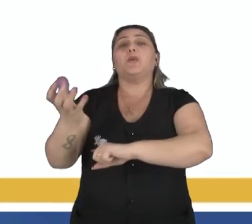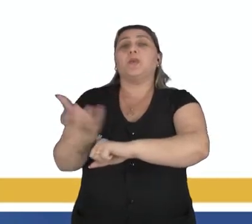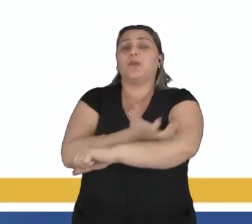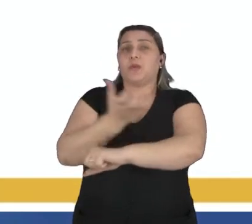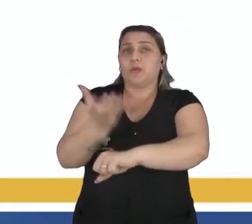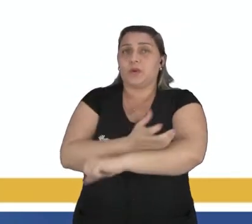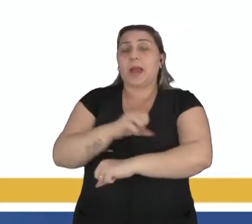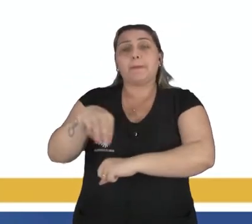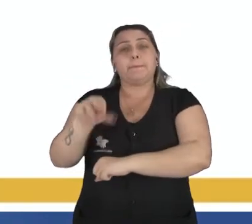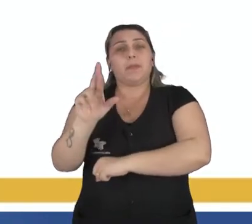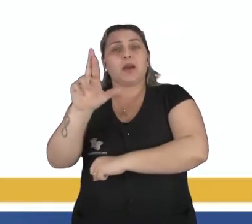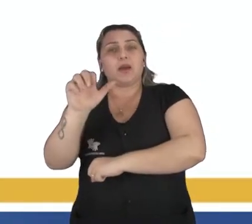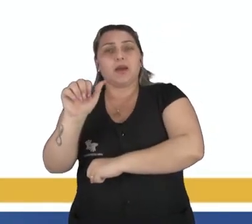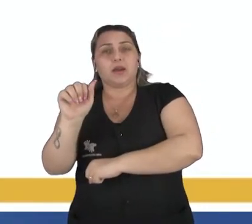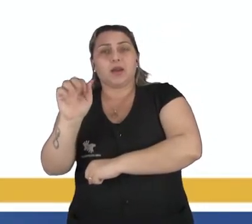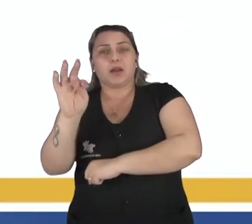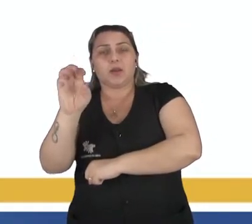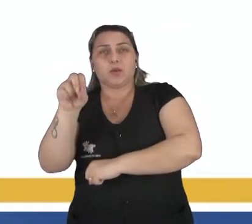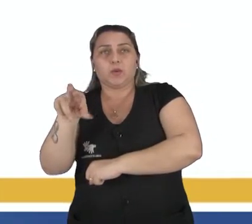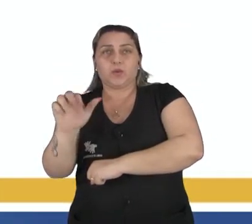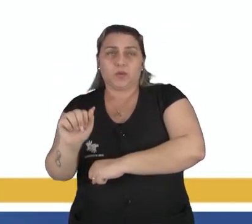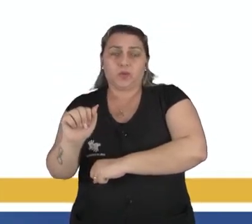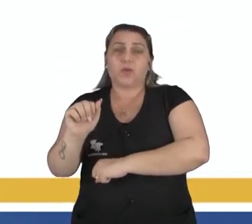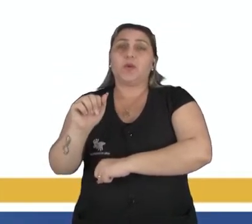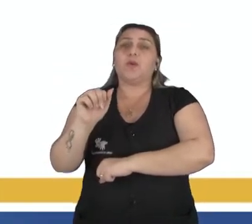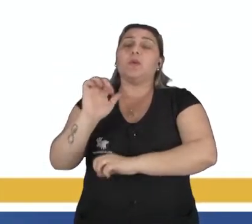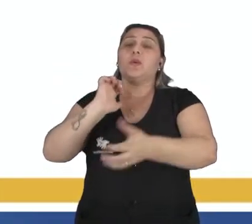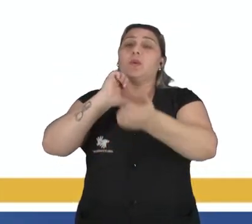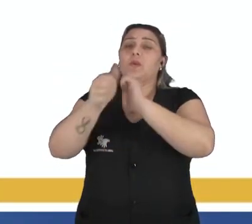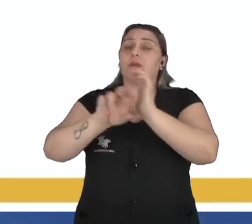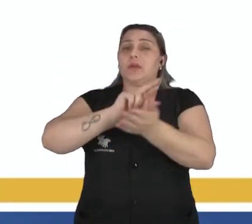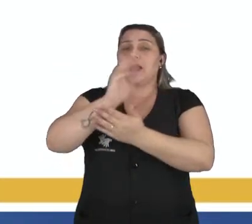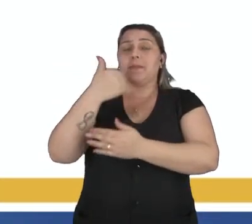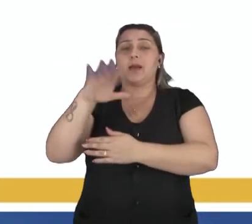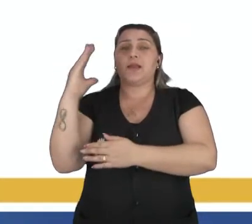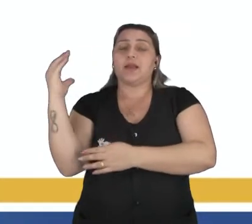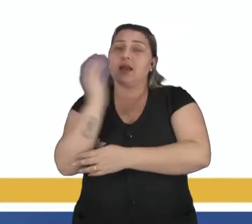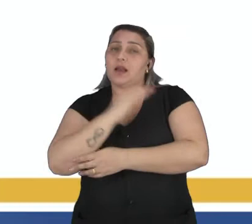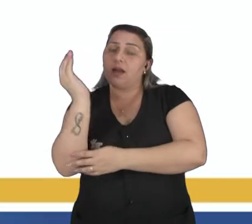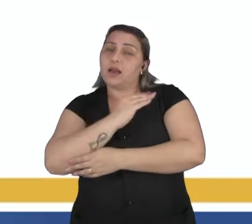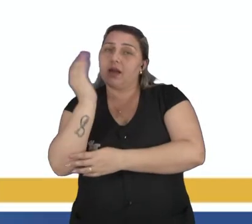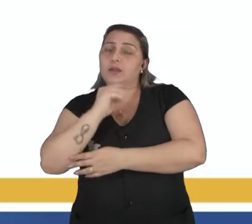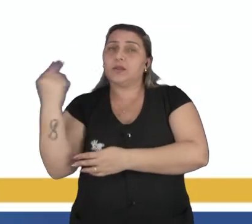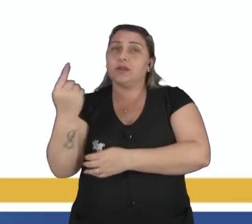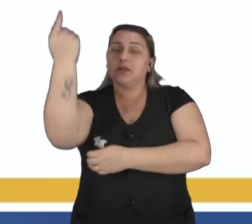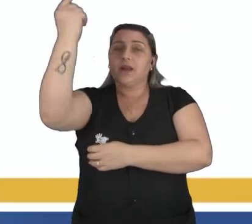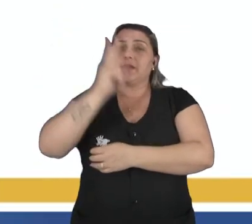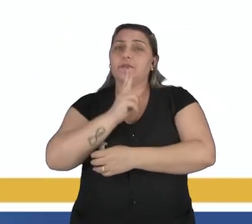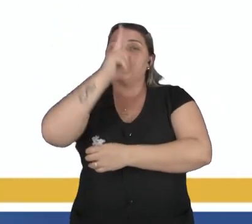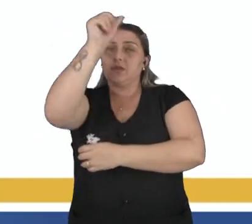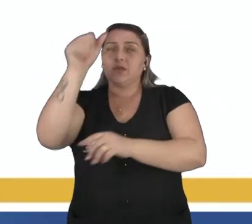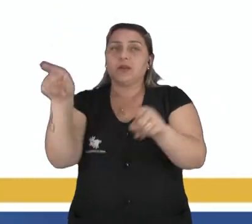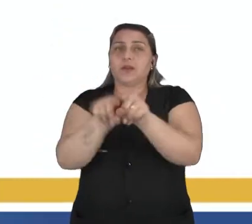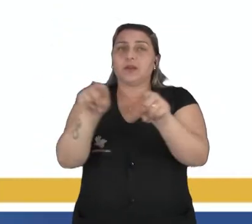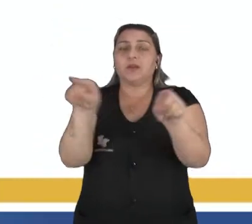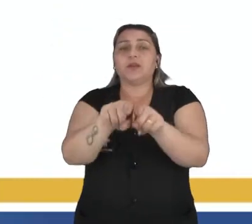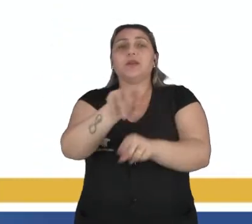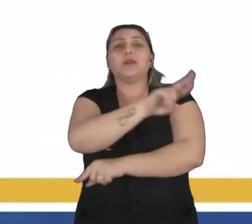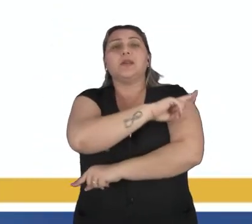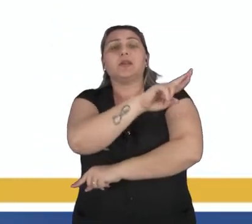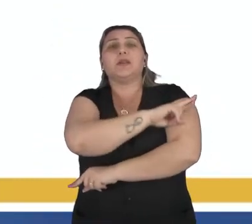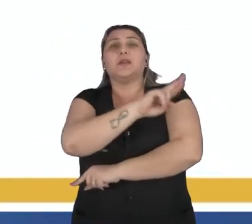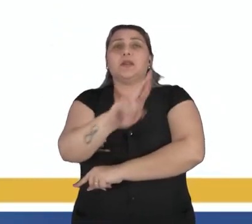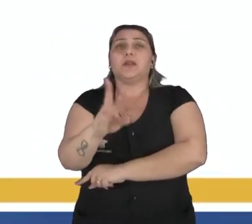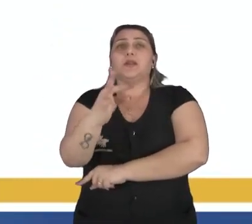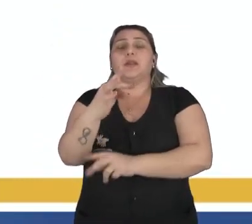como a maratona. O lema do atletismo, mais rápido, mais alto e mais forte, representado